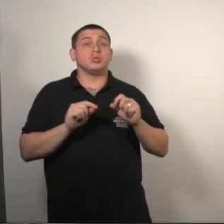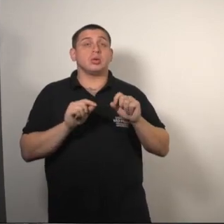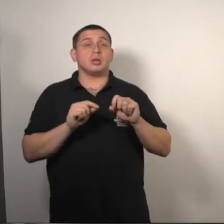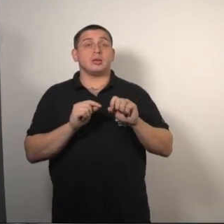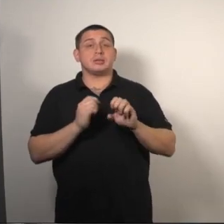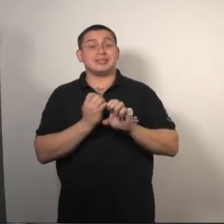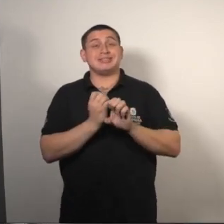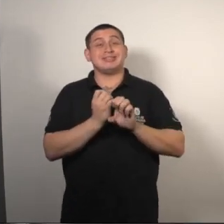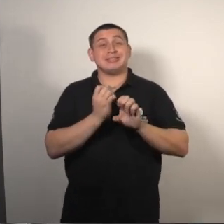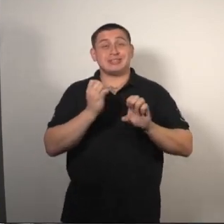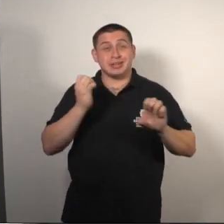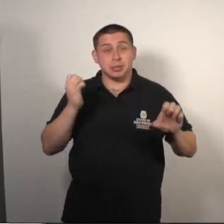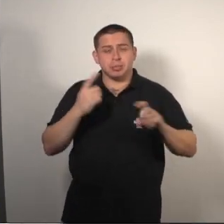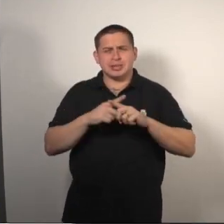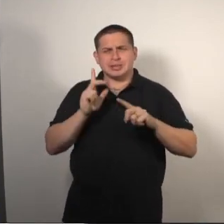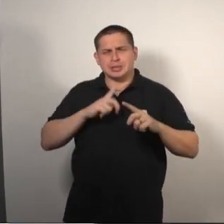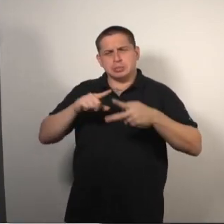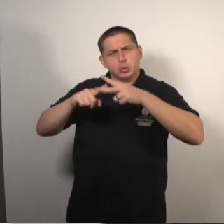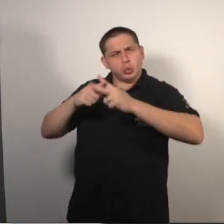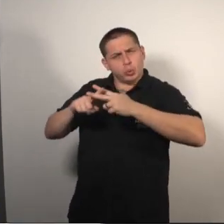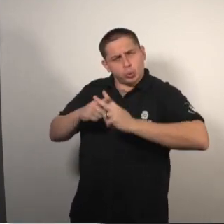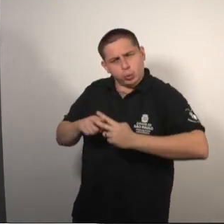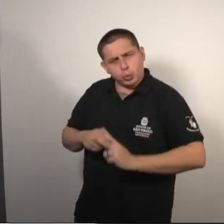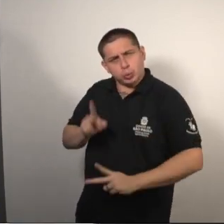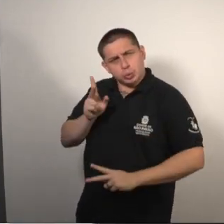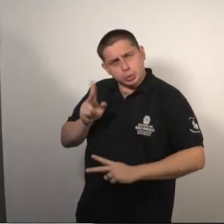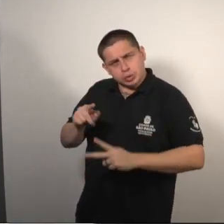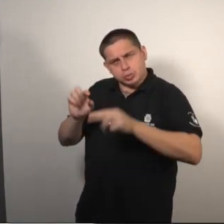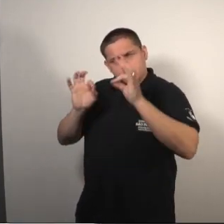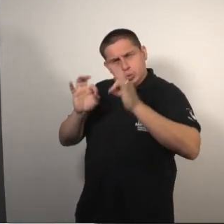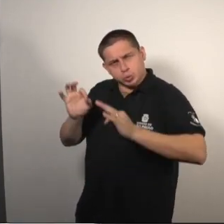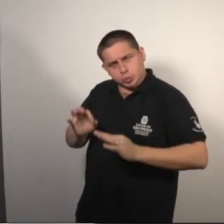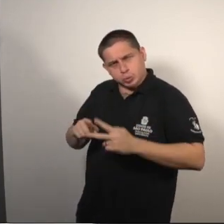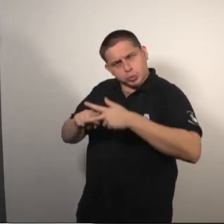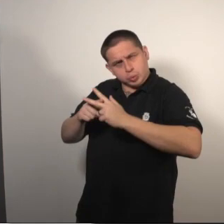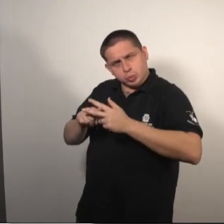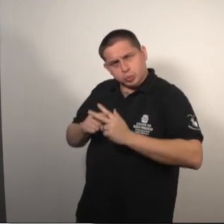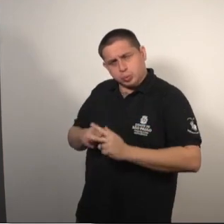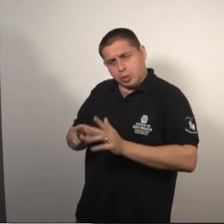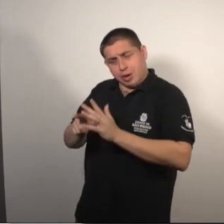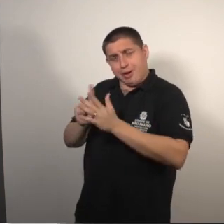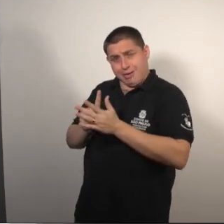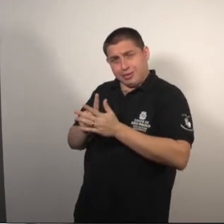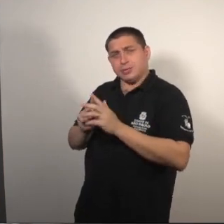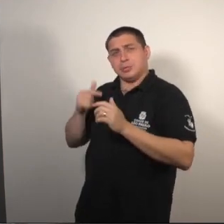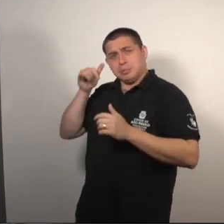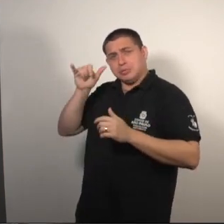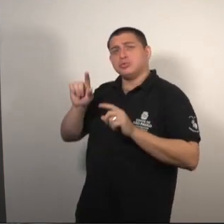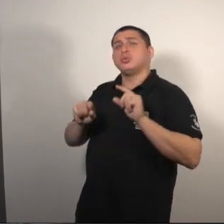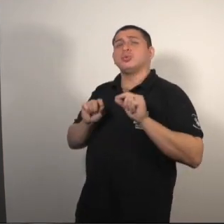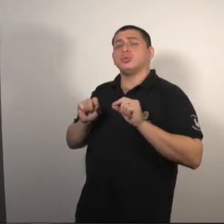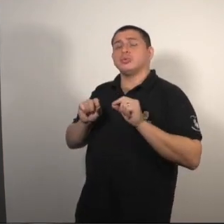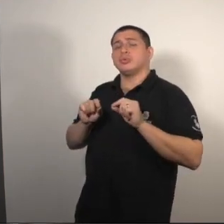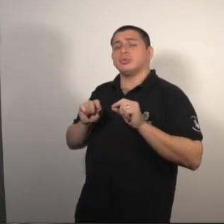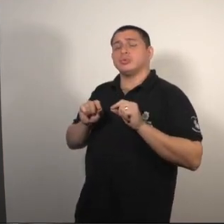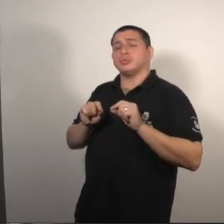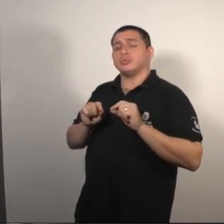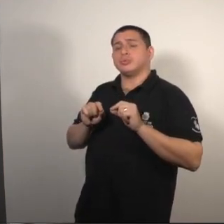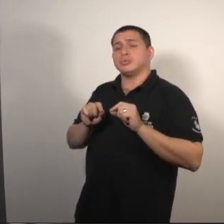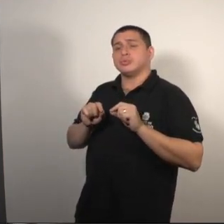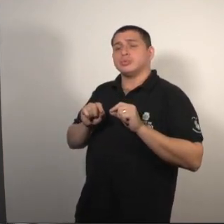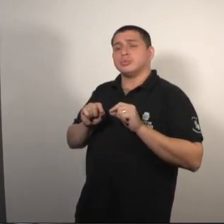que a gente faz manutenções, como o prefeito falou, manutenções preventivas, nós reduzimos os custos